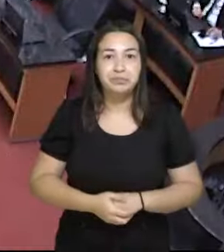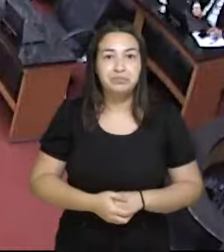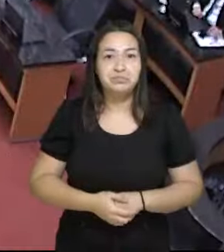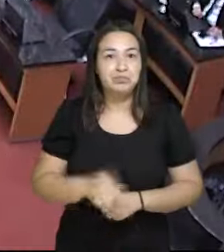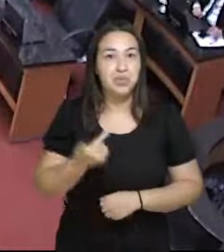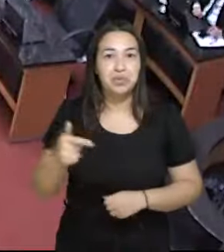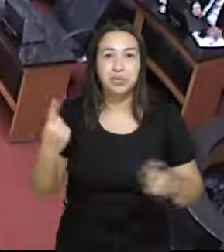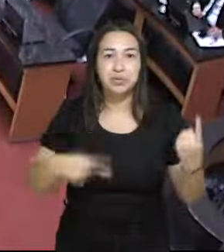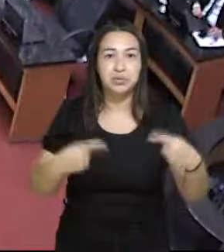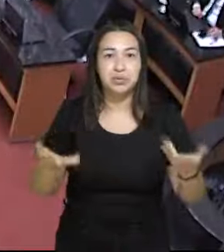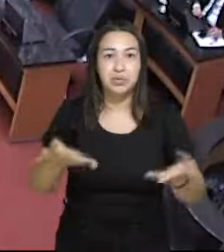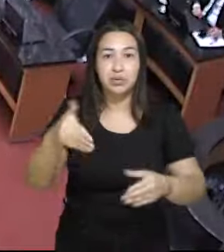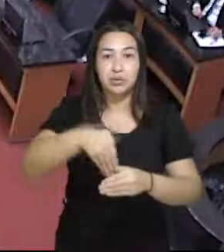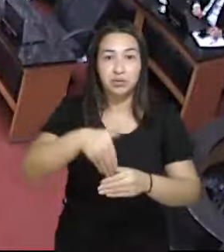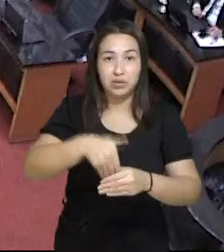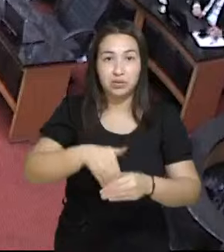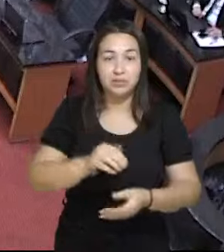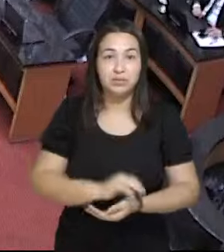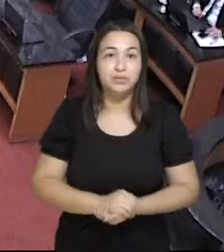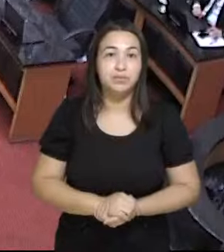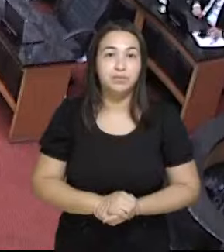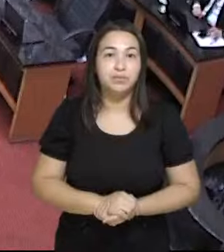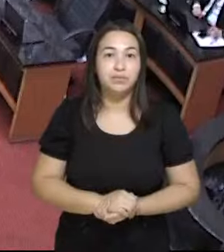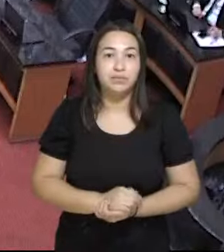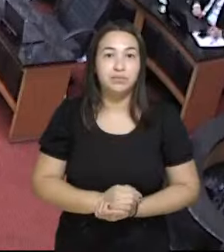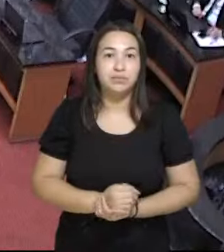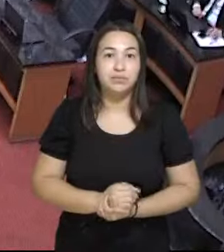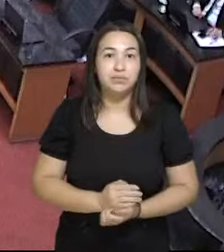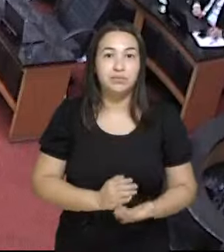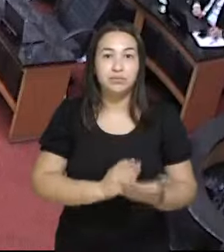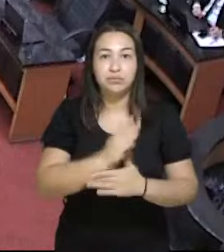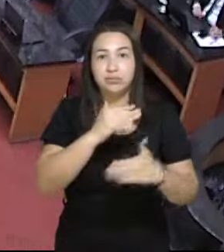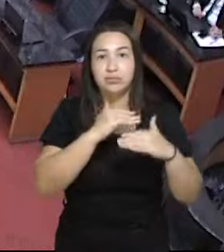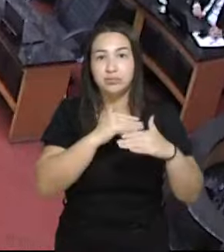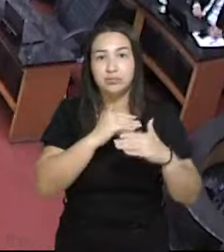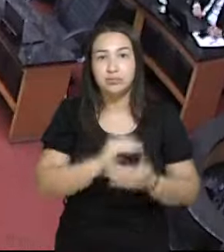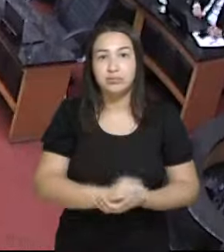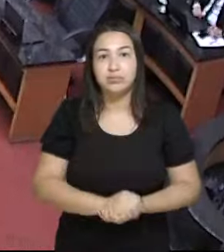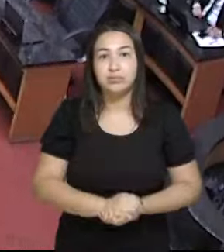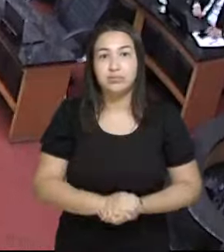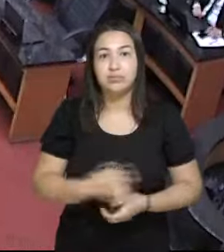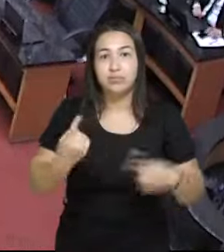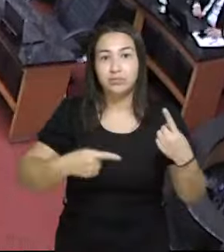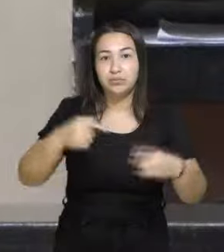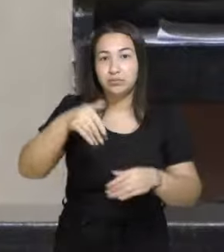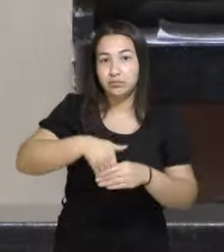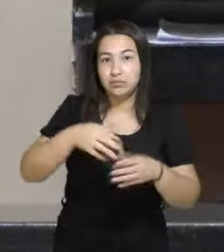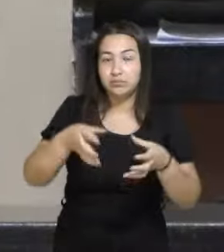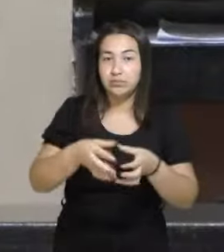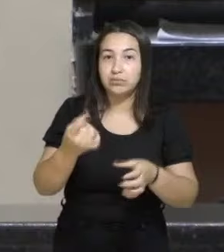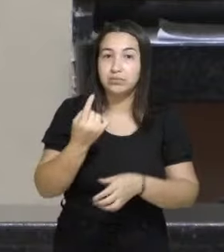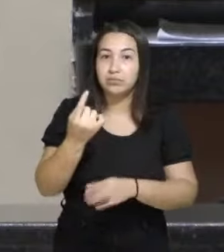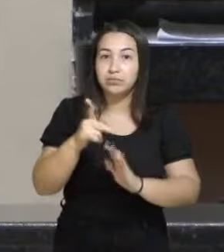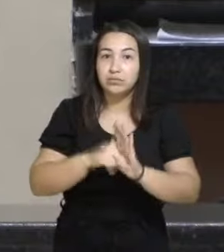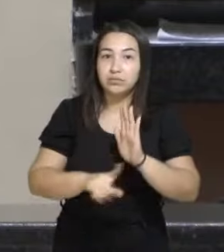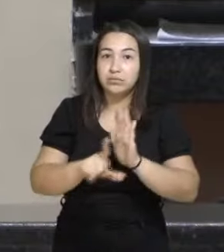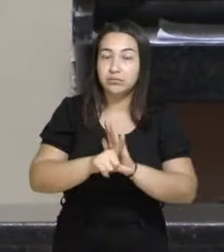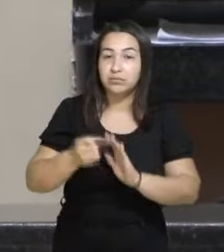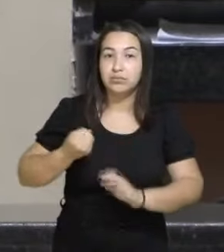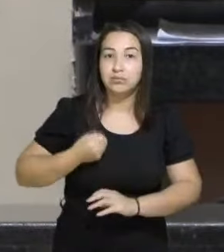em votação. Deputados que aprovam, permaneçam como se encontram. Aprovado por unanimidade, discussão e votação em turno único do projeto de